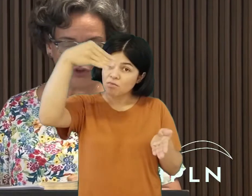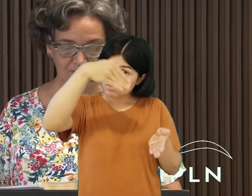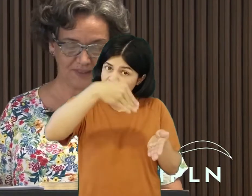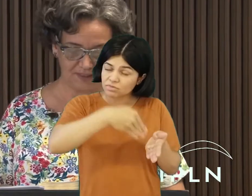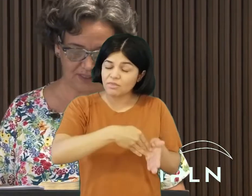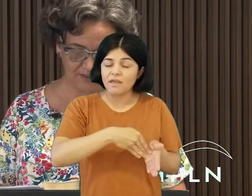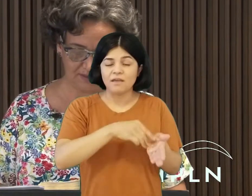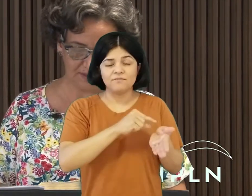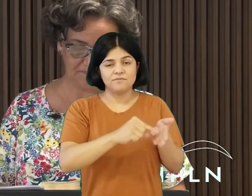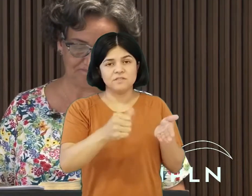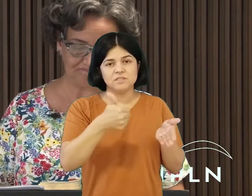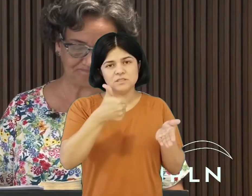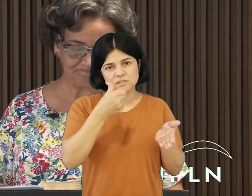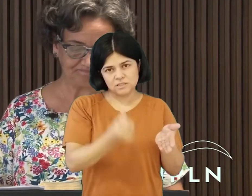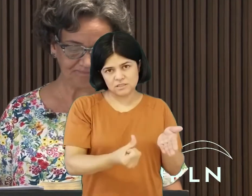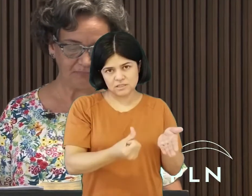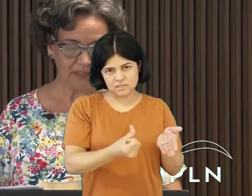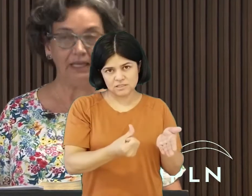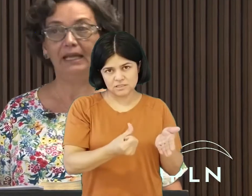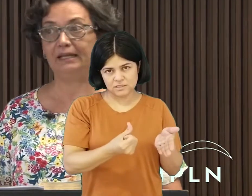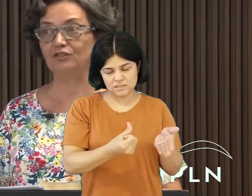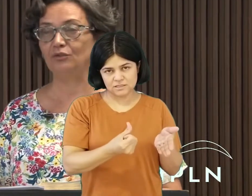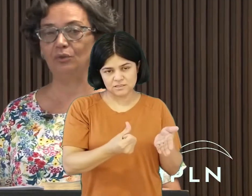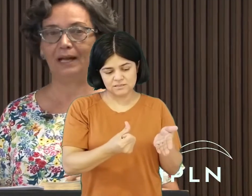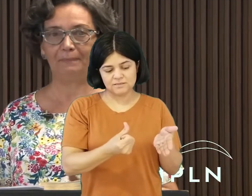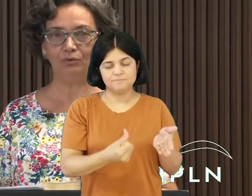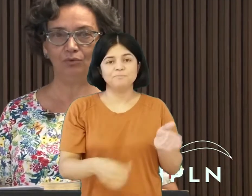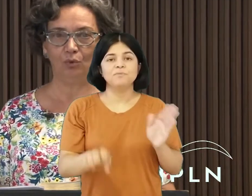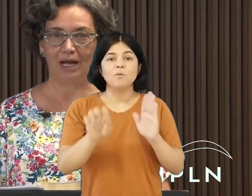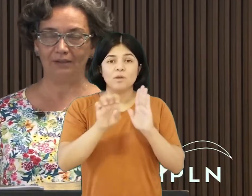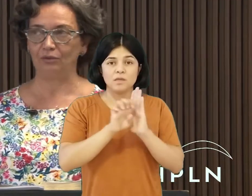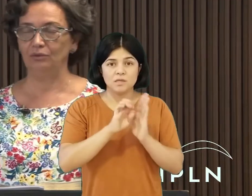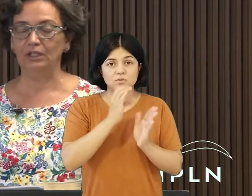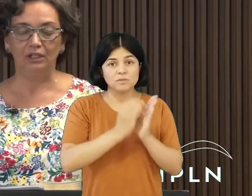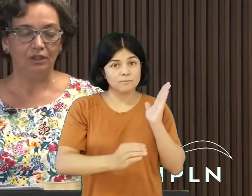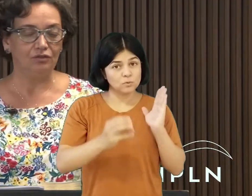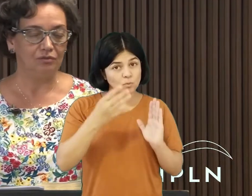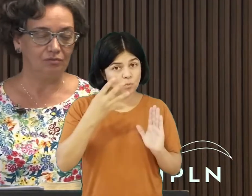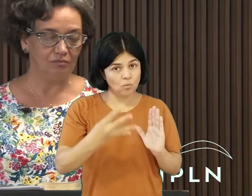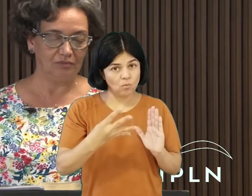versículo 16. Êxodo, capítulo